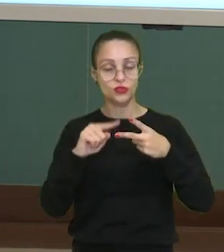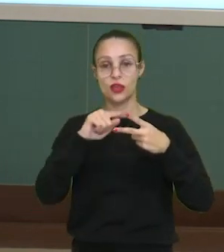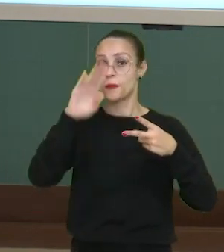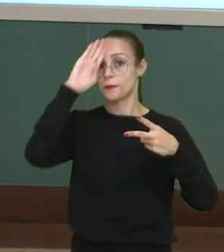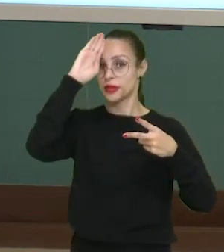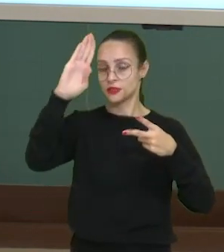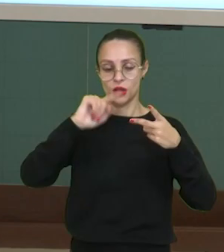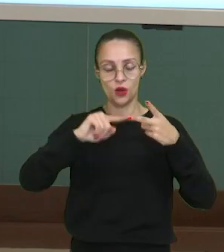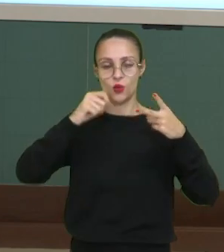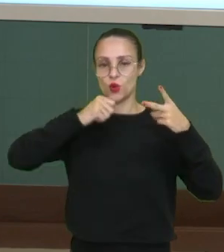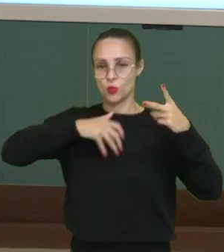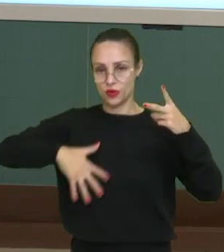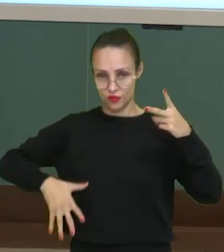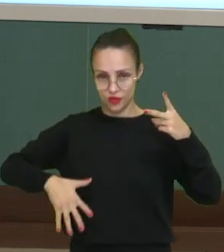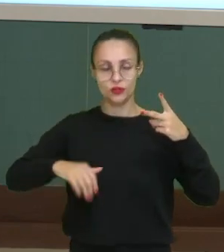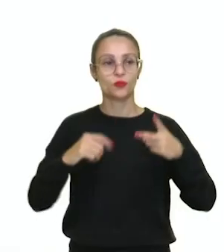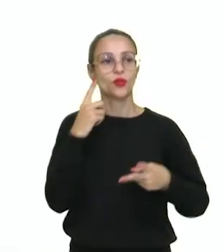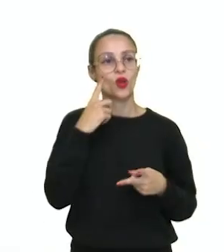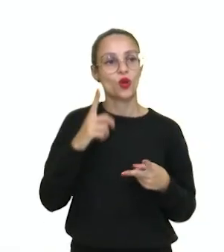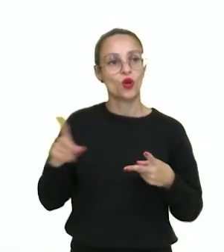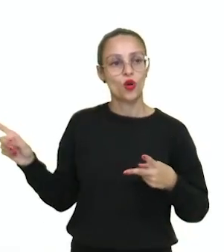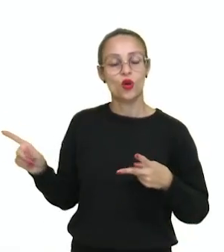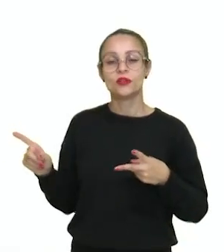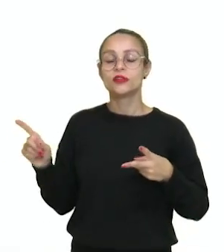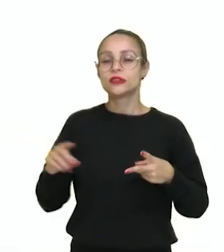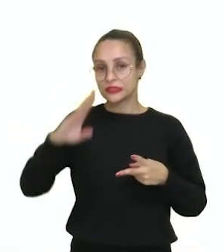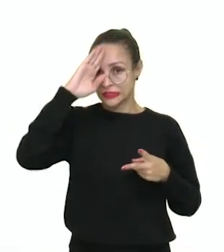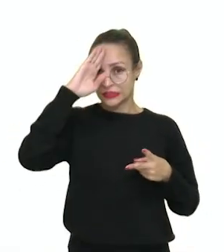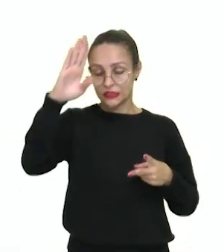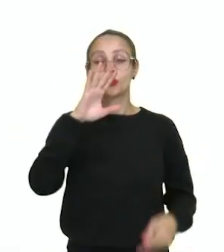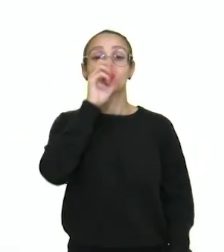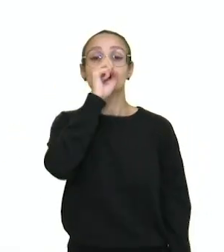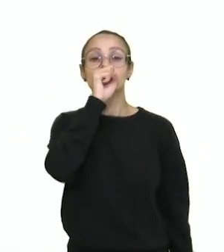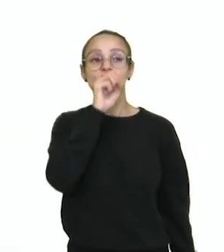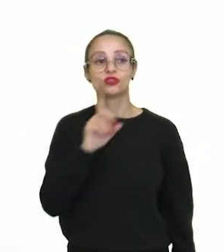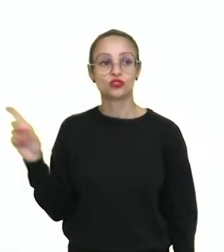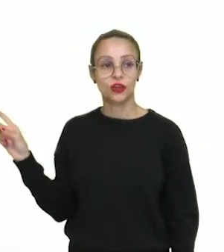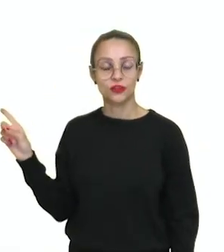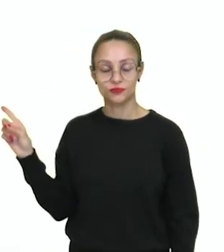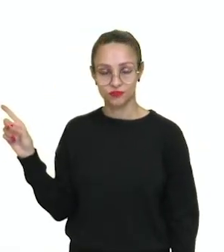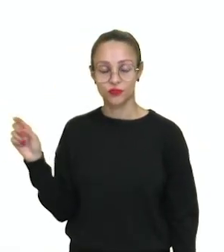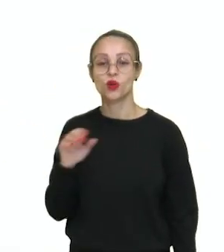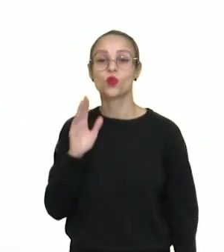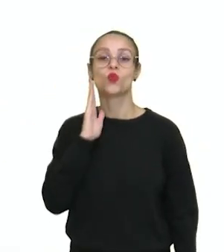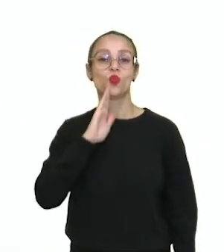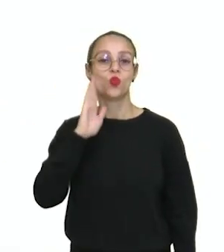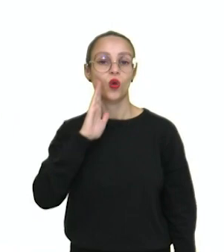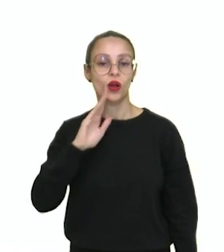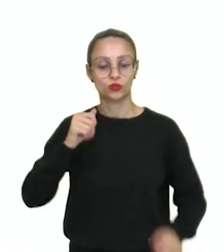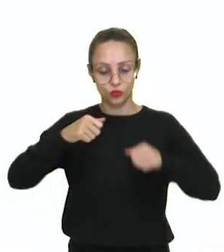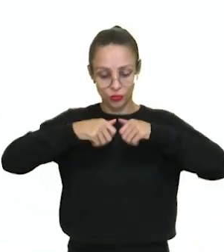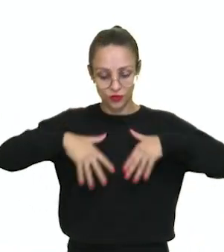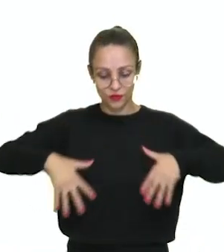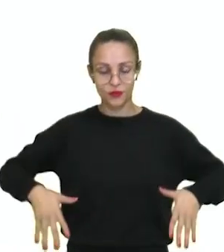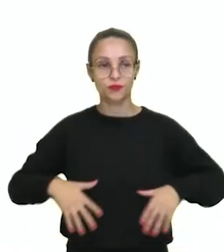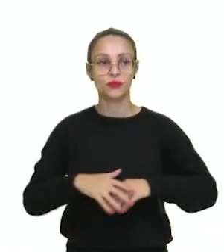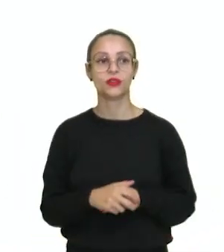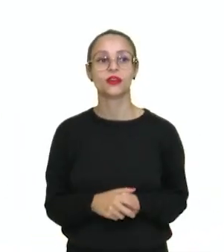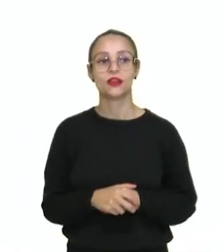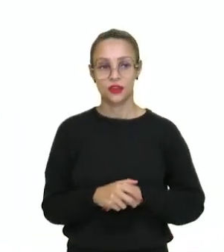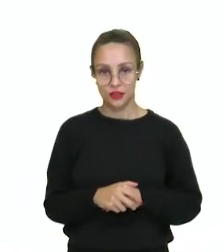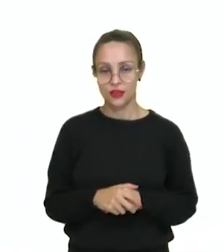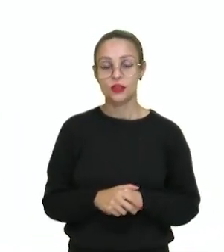central e o periférico. Olha lá, o central está em laranja, o periférico em azul. No sistema